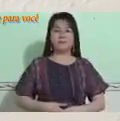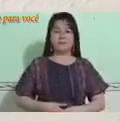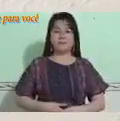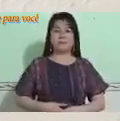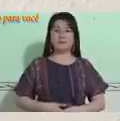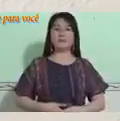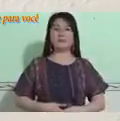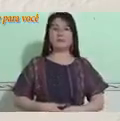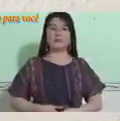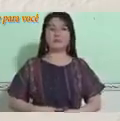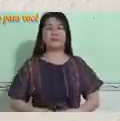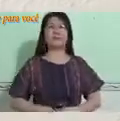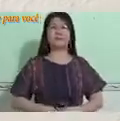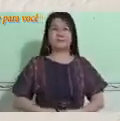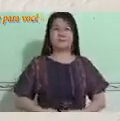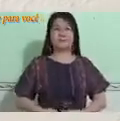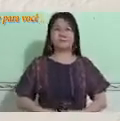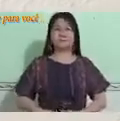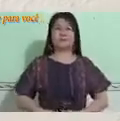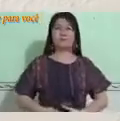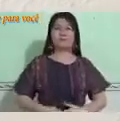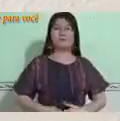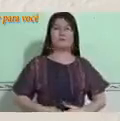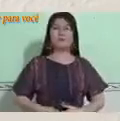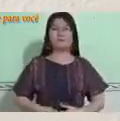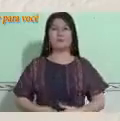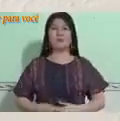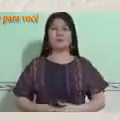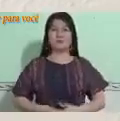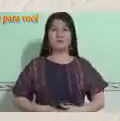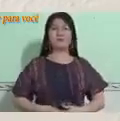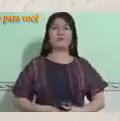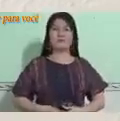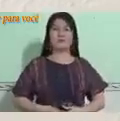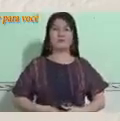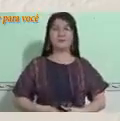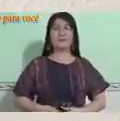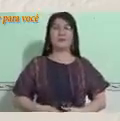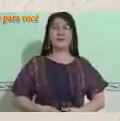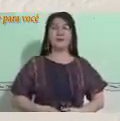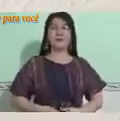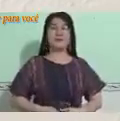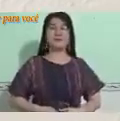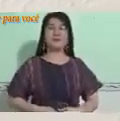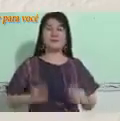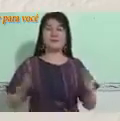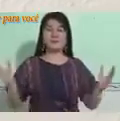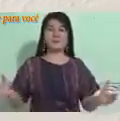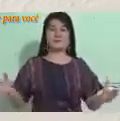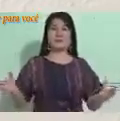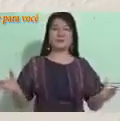tipo de tentativa de suicídio, como 2 pontos pulsos cortados. 2 pontos deve-se fazer pressão nos pulsos com